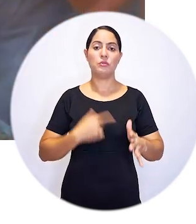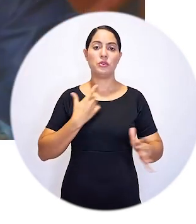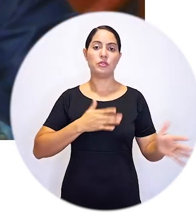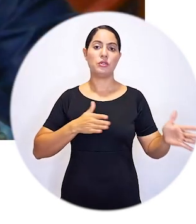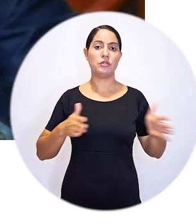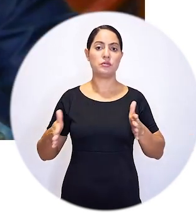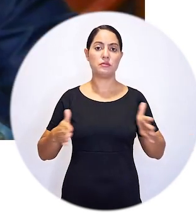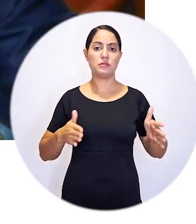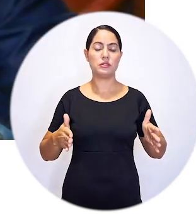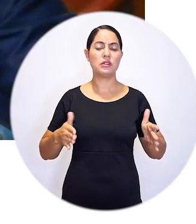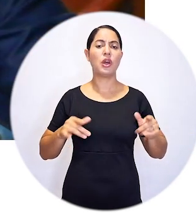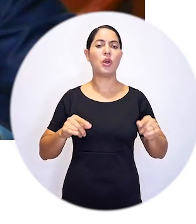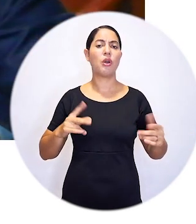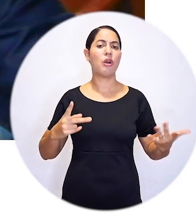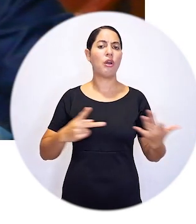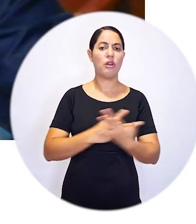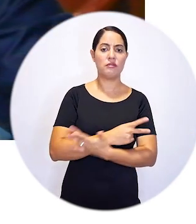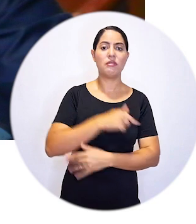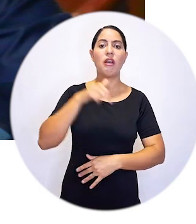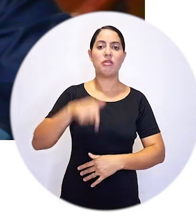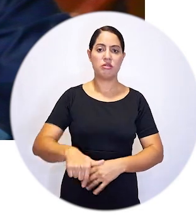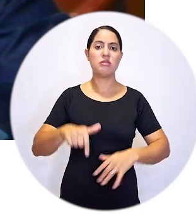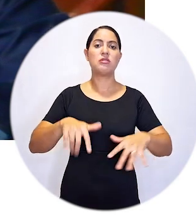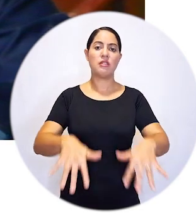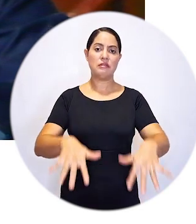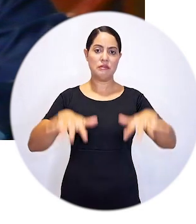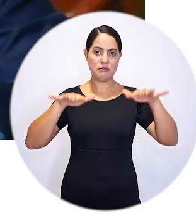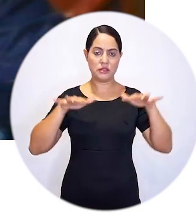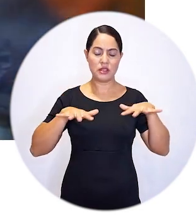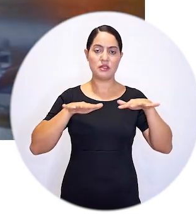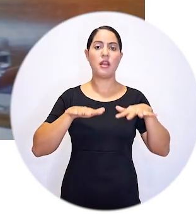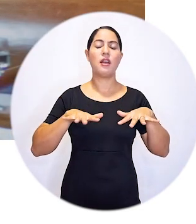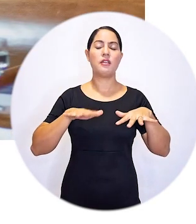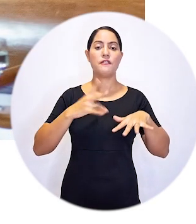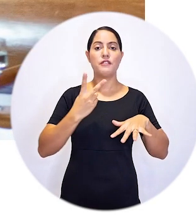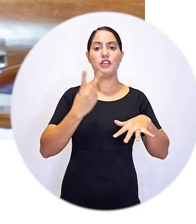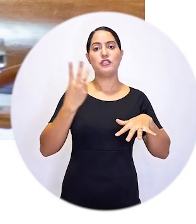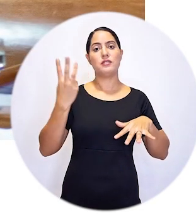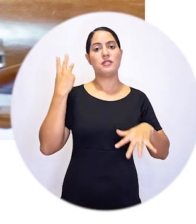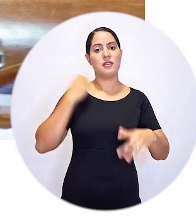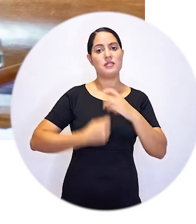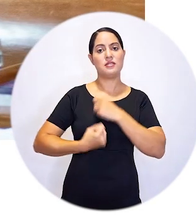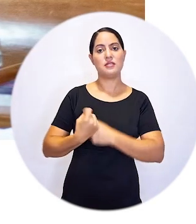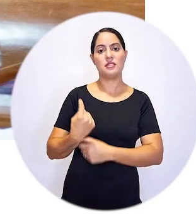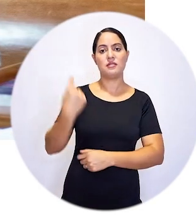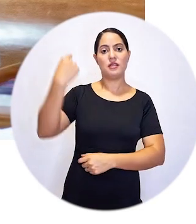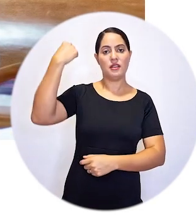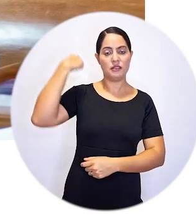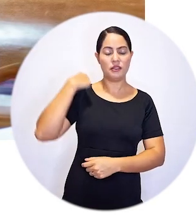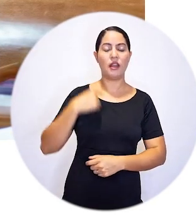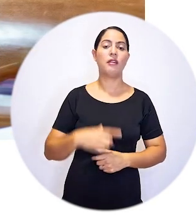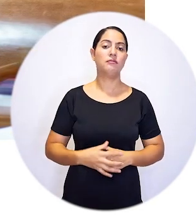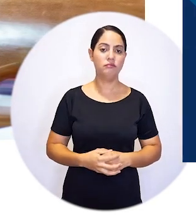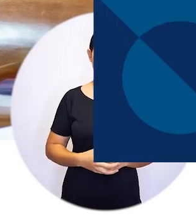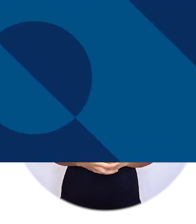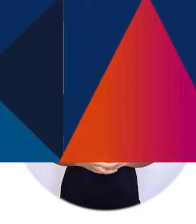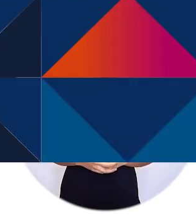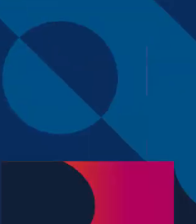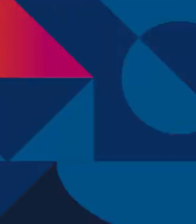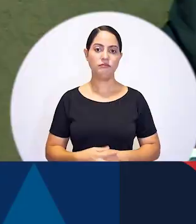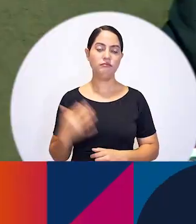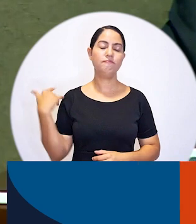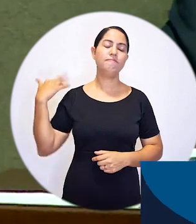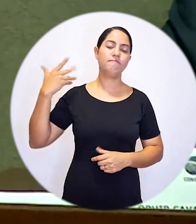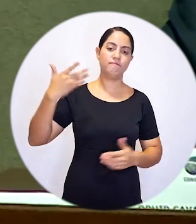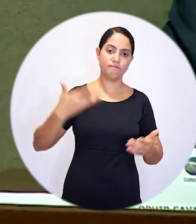nossa instituição foi realizada neste plenário há 23 anos atrás. O infortúnio nos